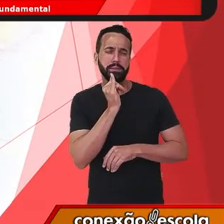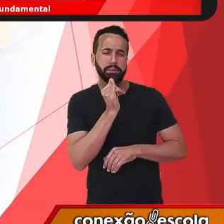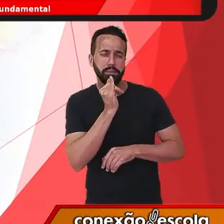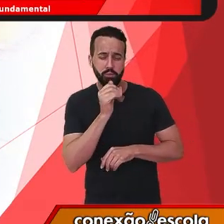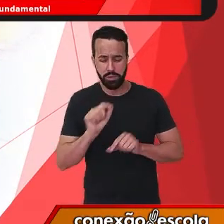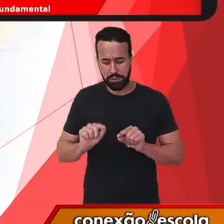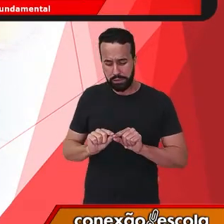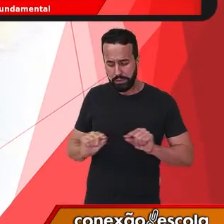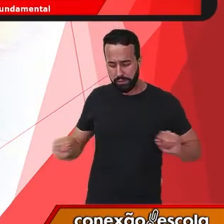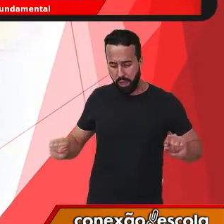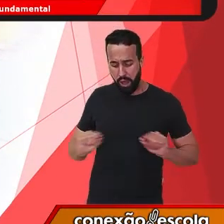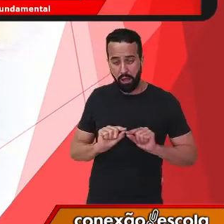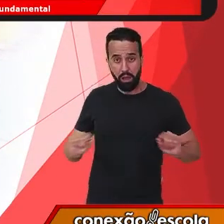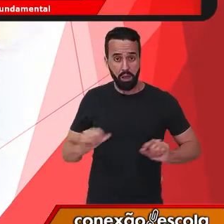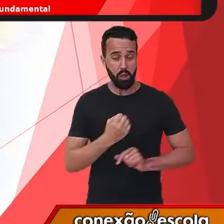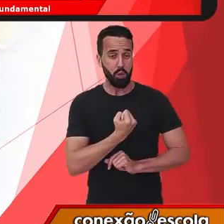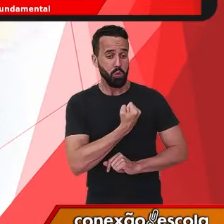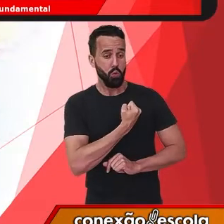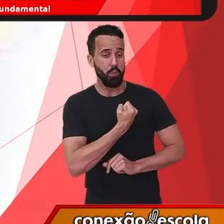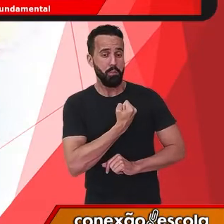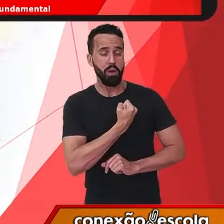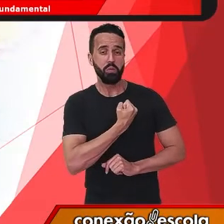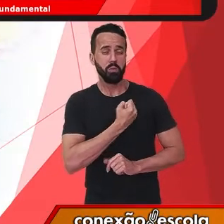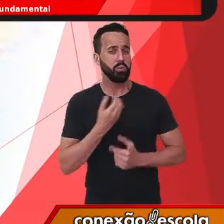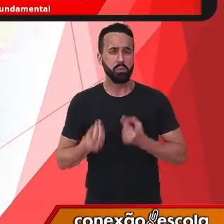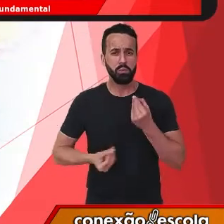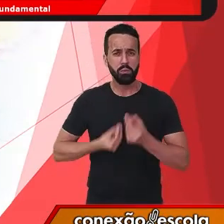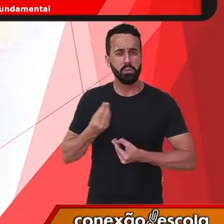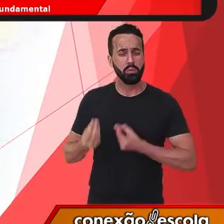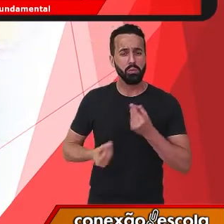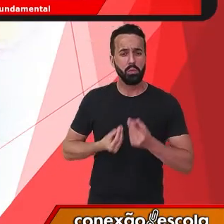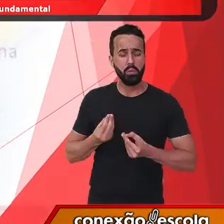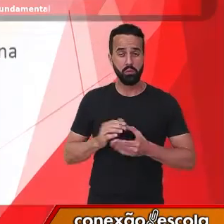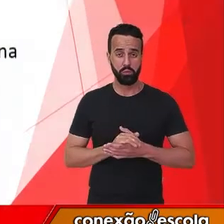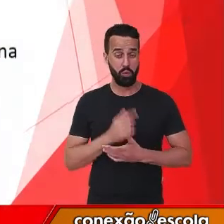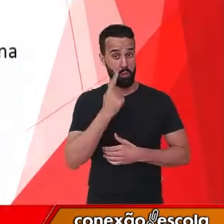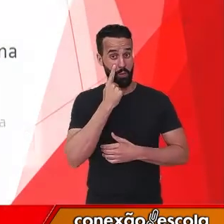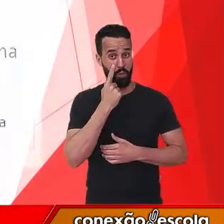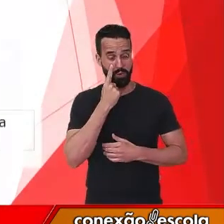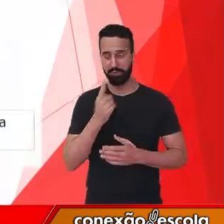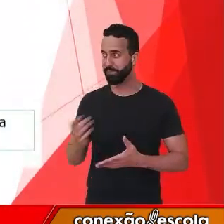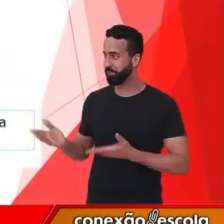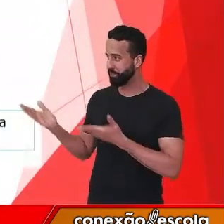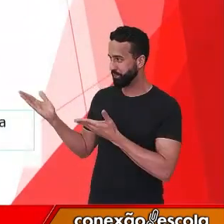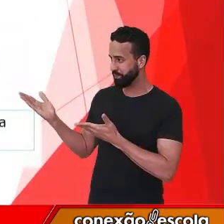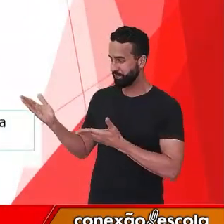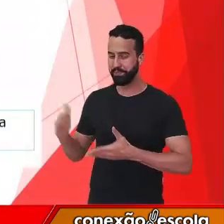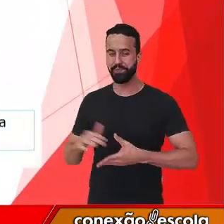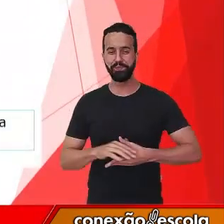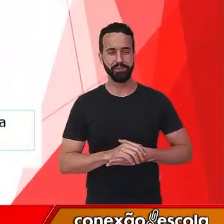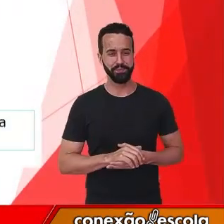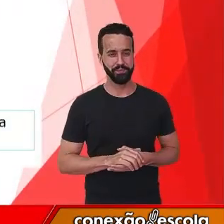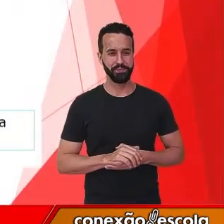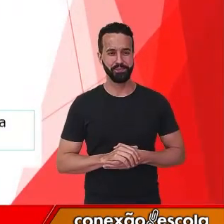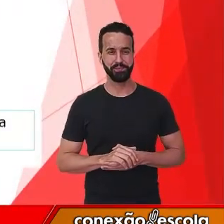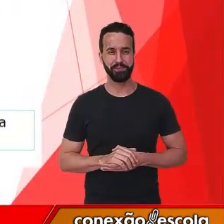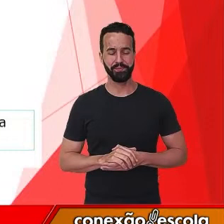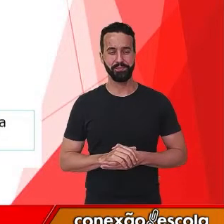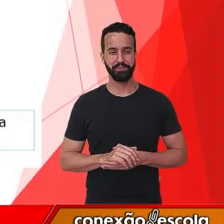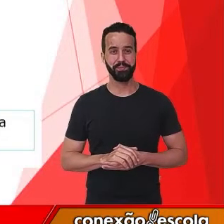for numérica como que eu faço essa conta vou mostrar um exemplo para vocês se liga aí nessa